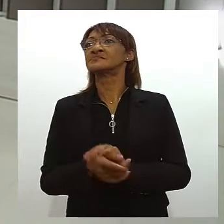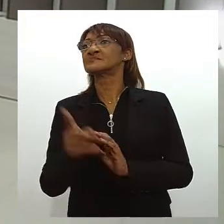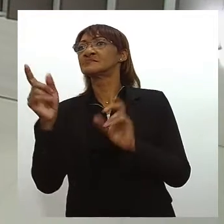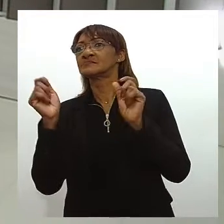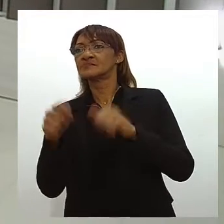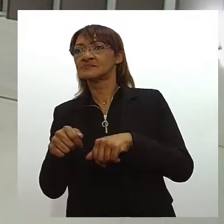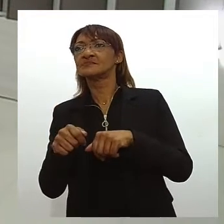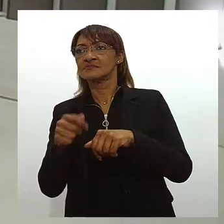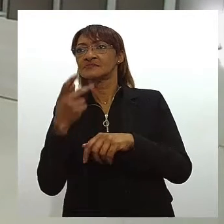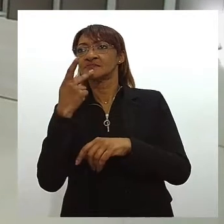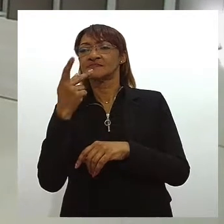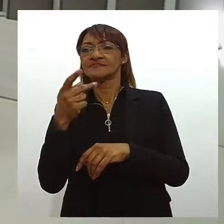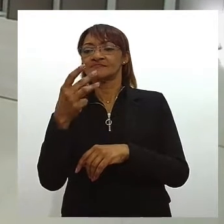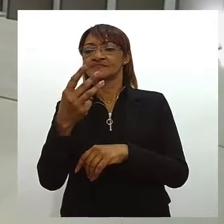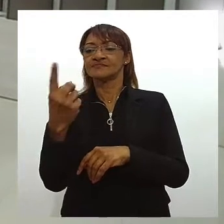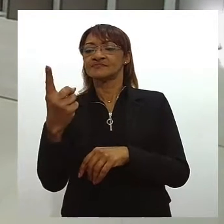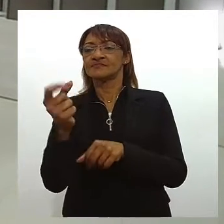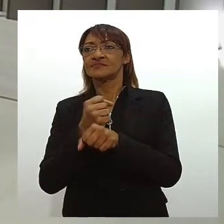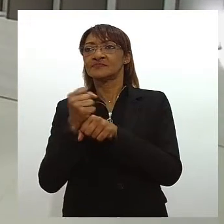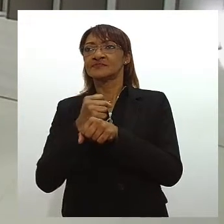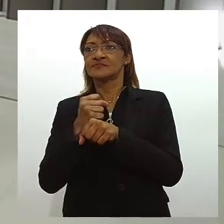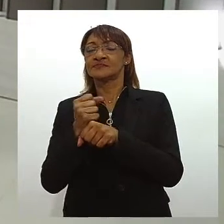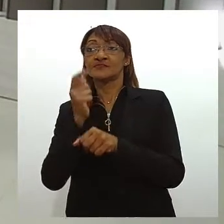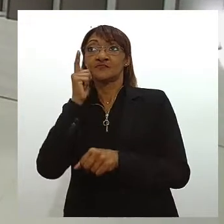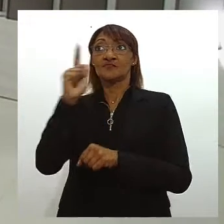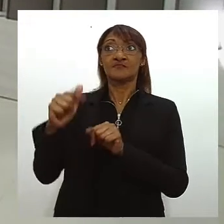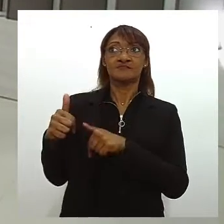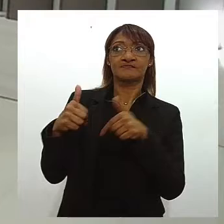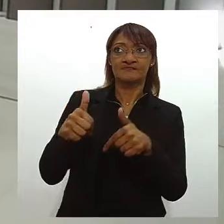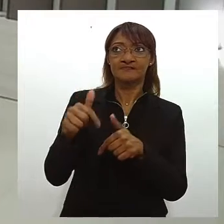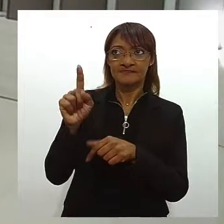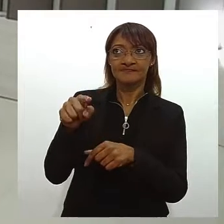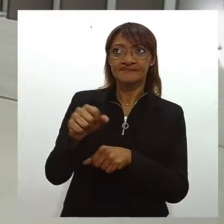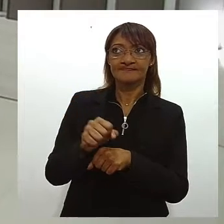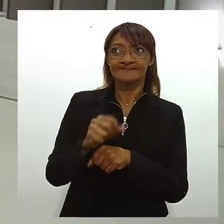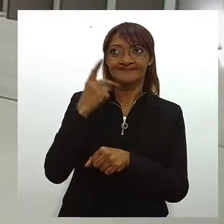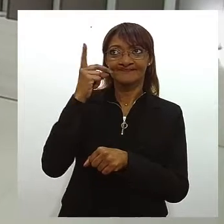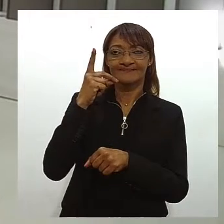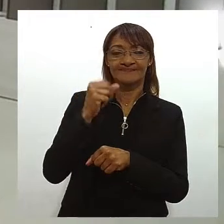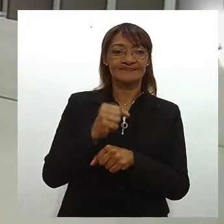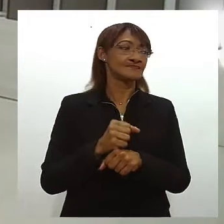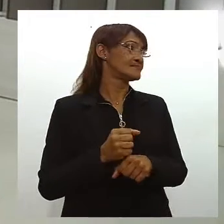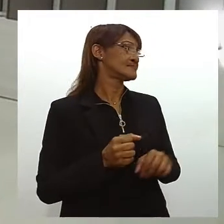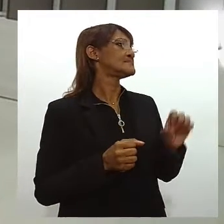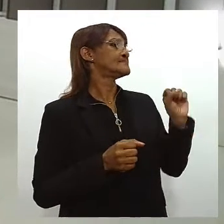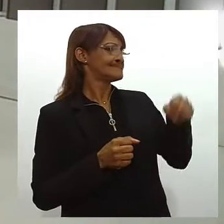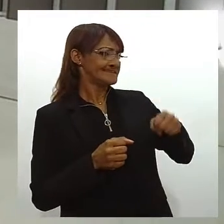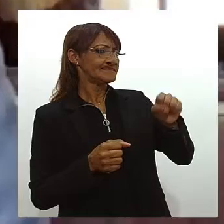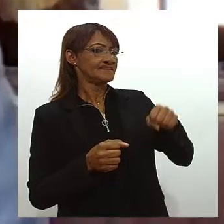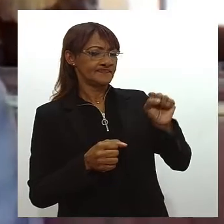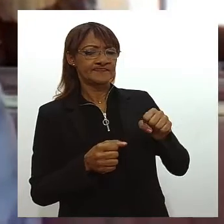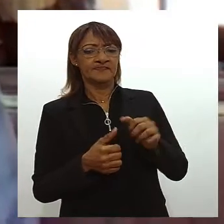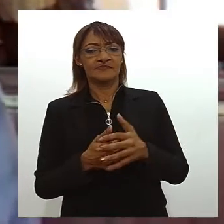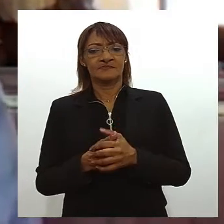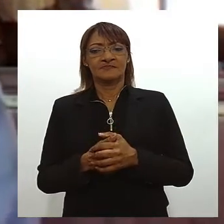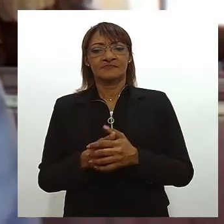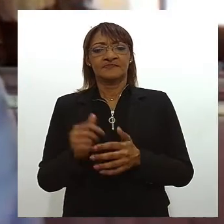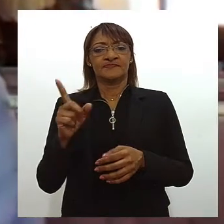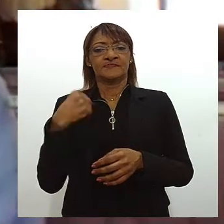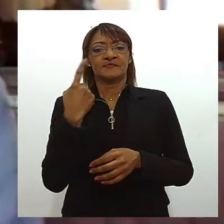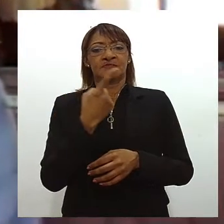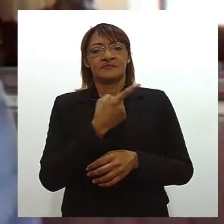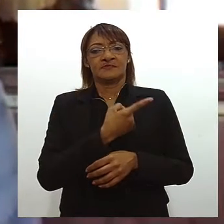31 anos foram conquistas e desafios, deputado? Sim, podemos dizer que tivemos conquistas,